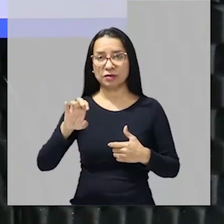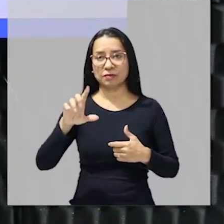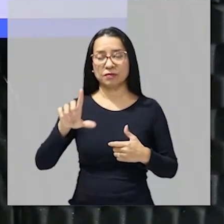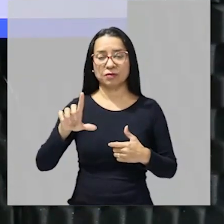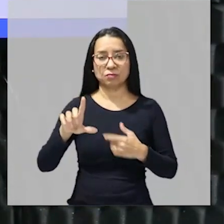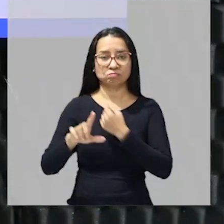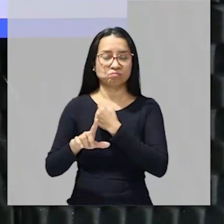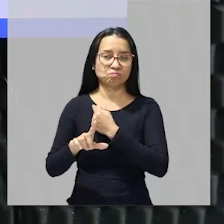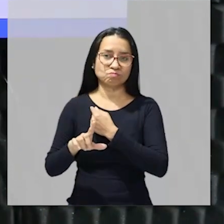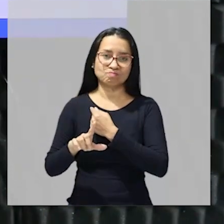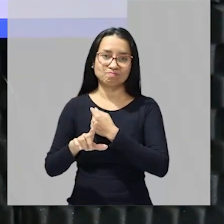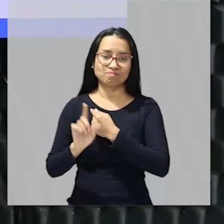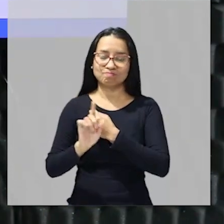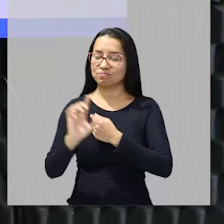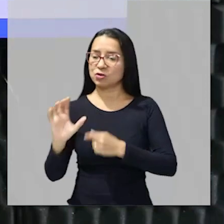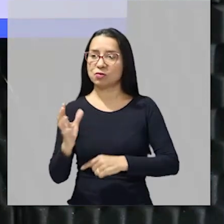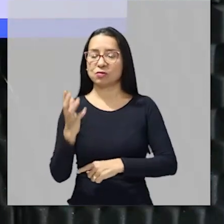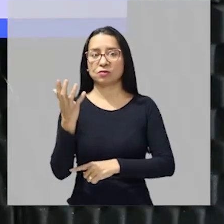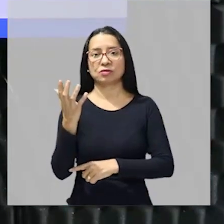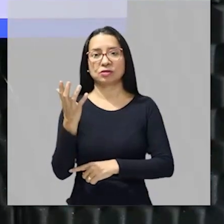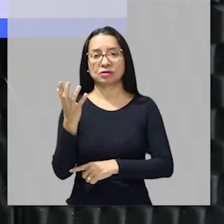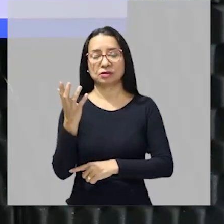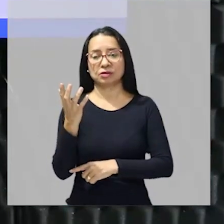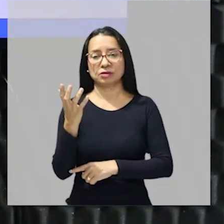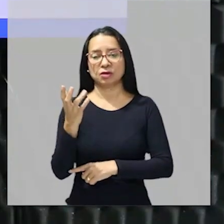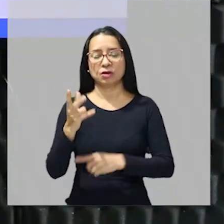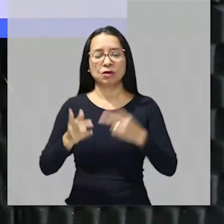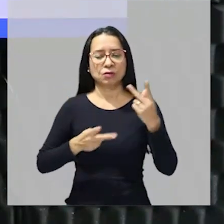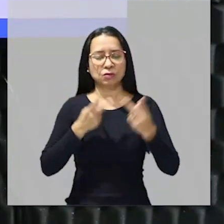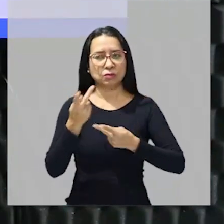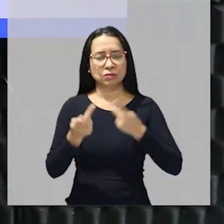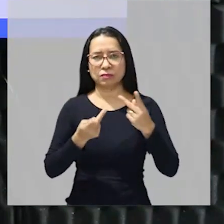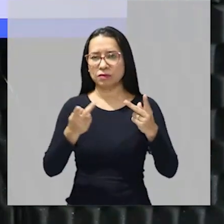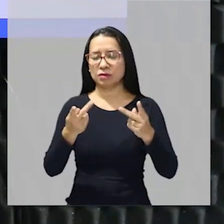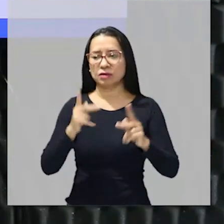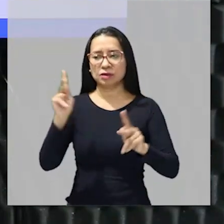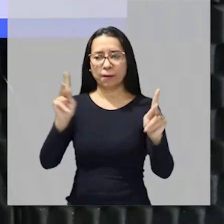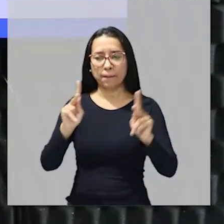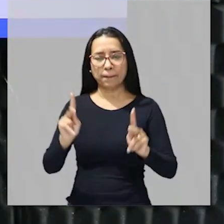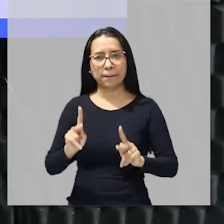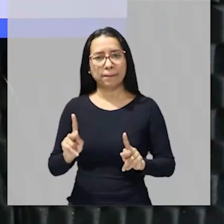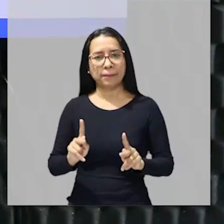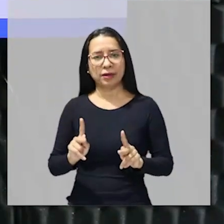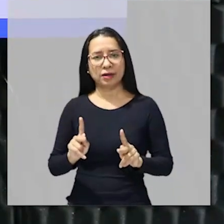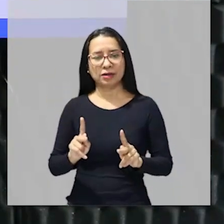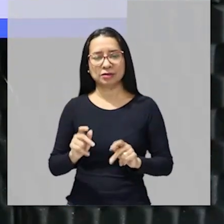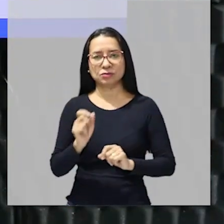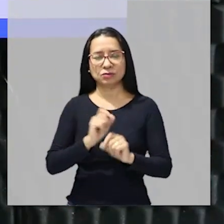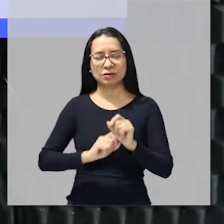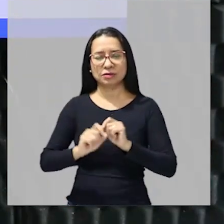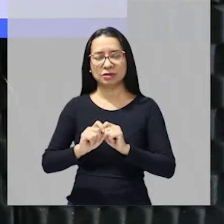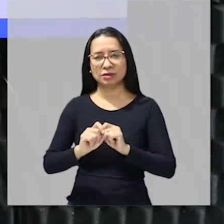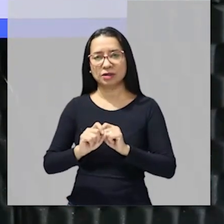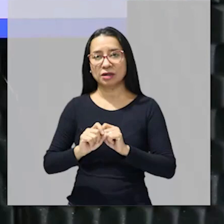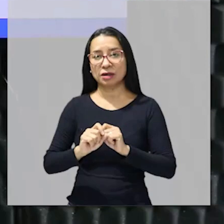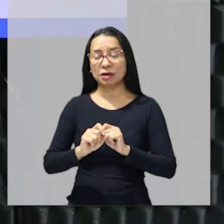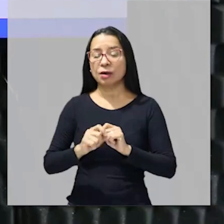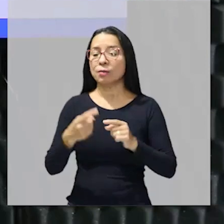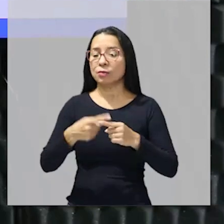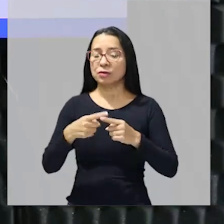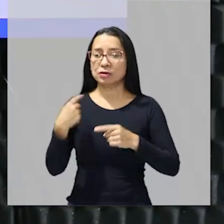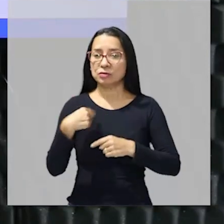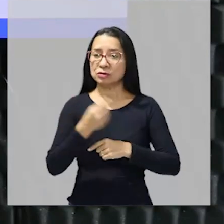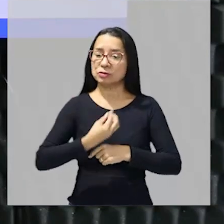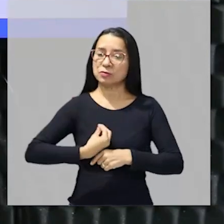impossível na Guerra Fria, é porque nós estamos diante de uma polarização política e ideológica.